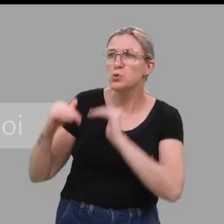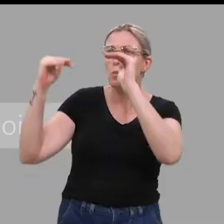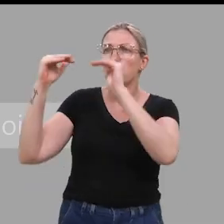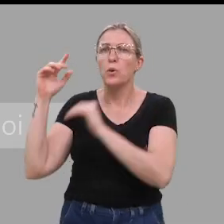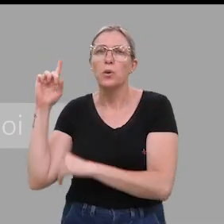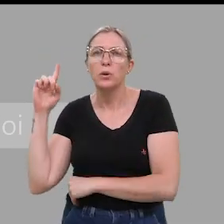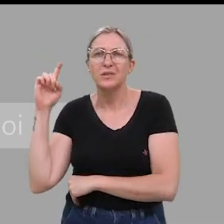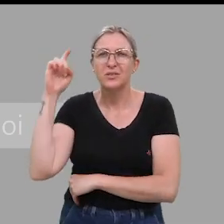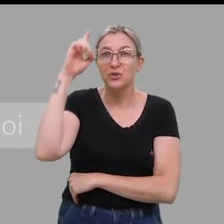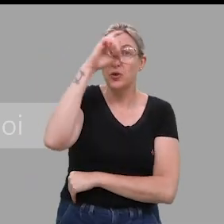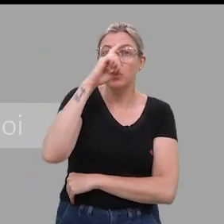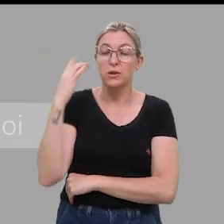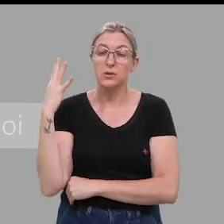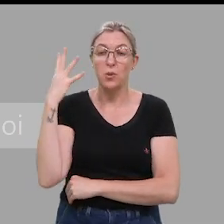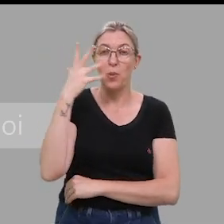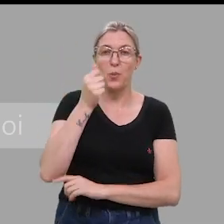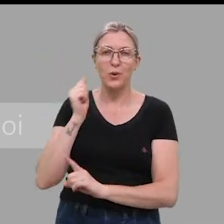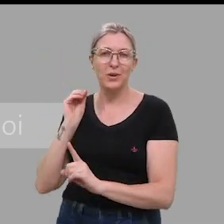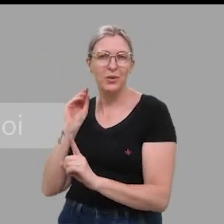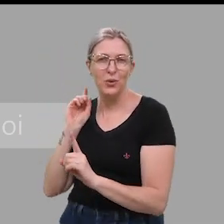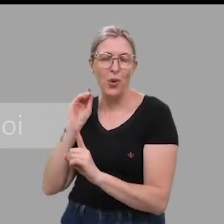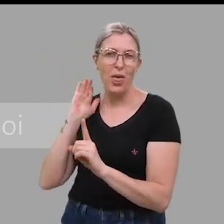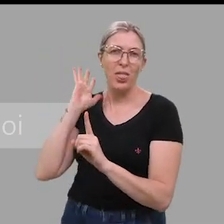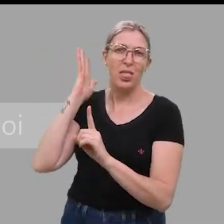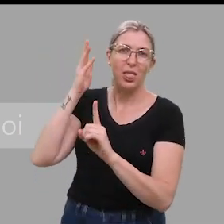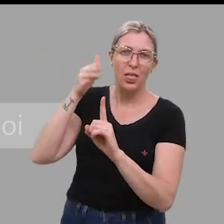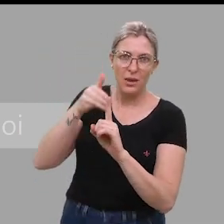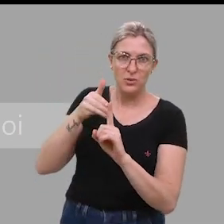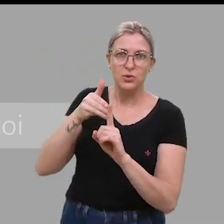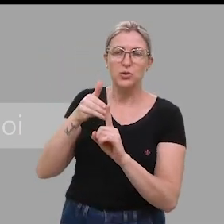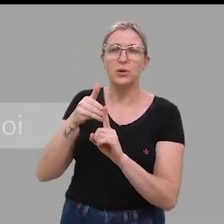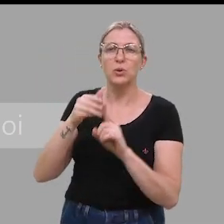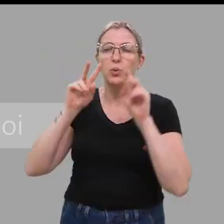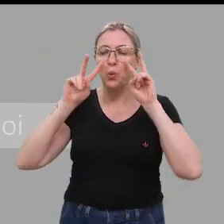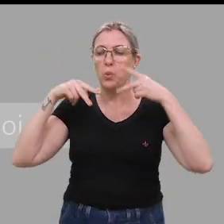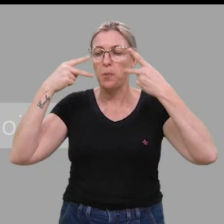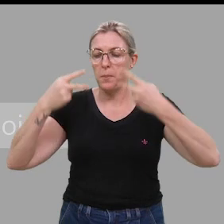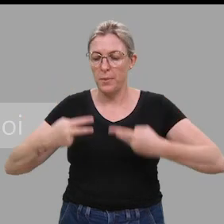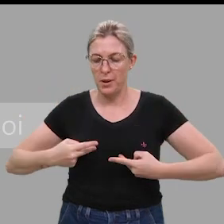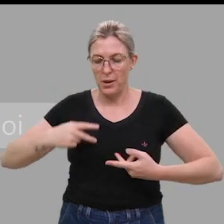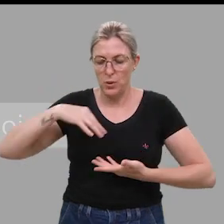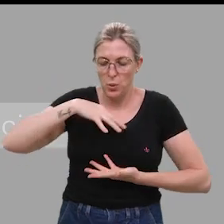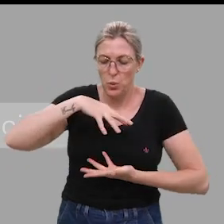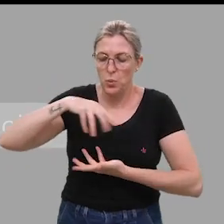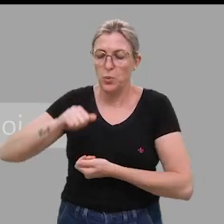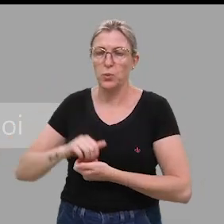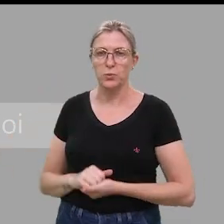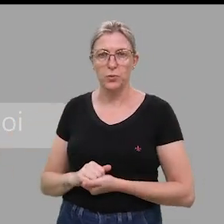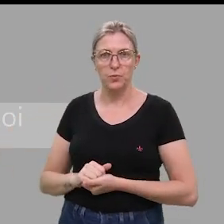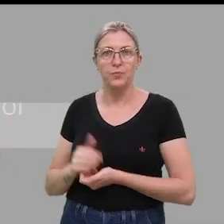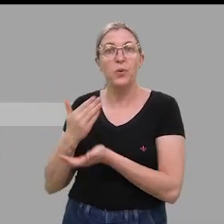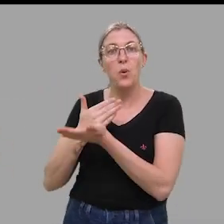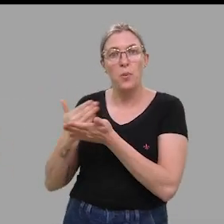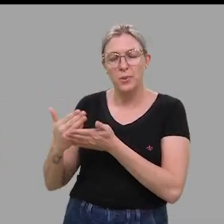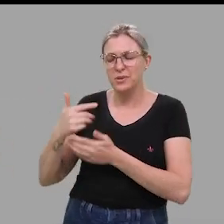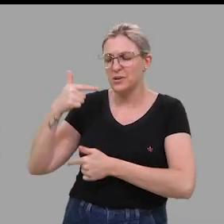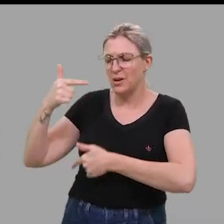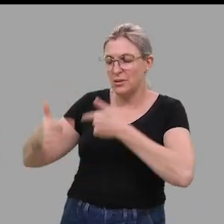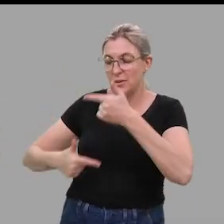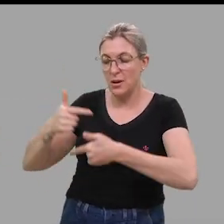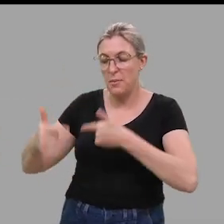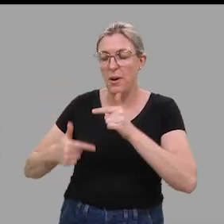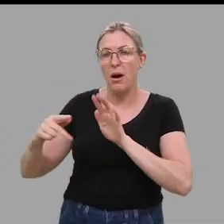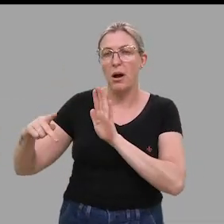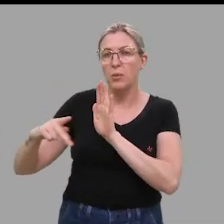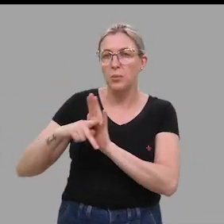difícil, o mais doloroso e o mais belo destino que cabe à criatura humana sobre a terra. Pertencereis,